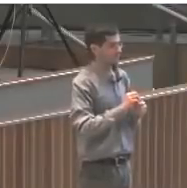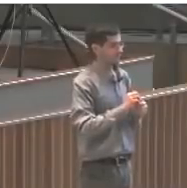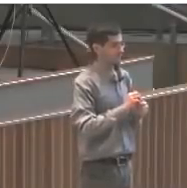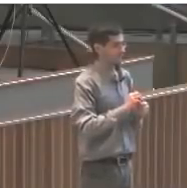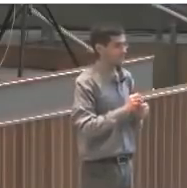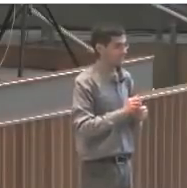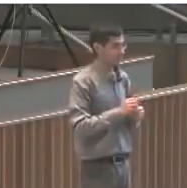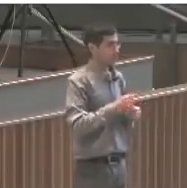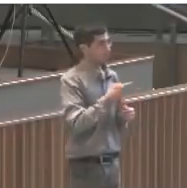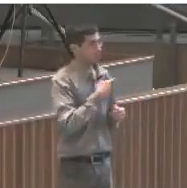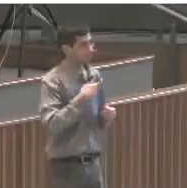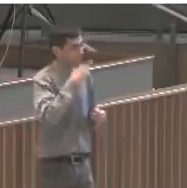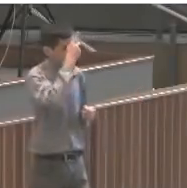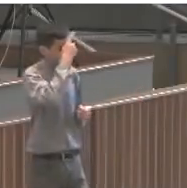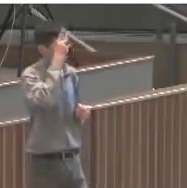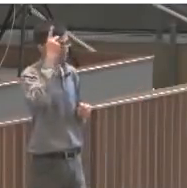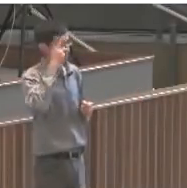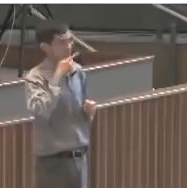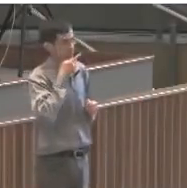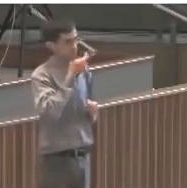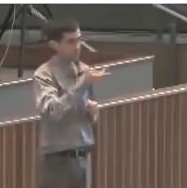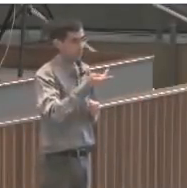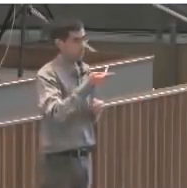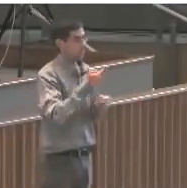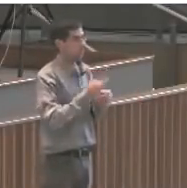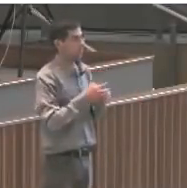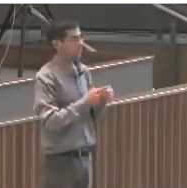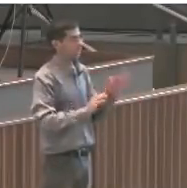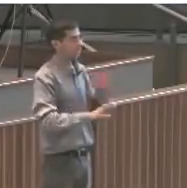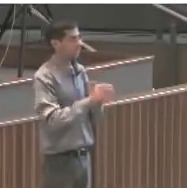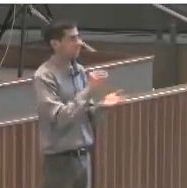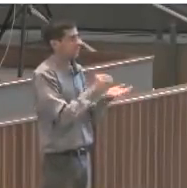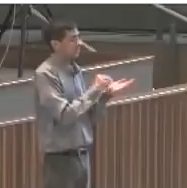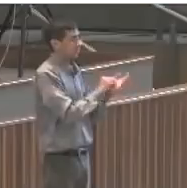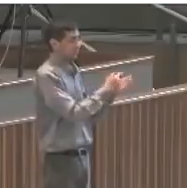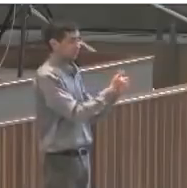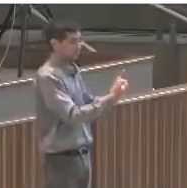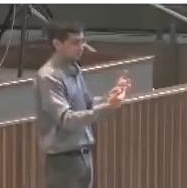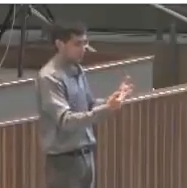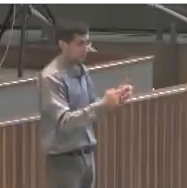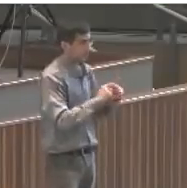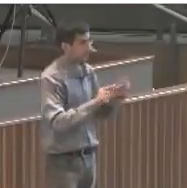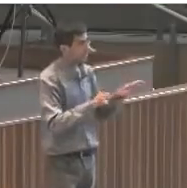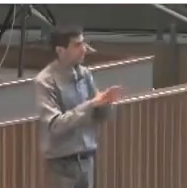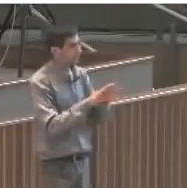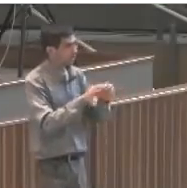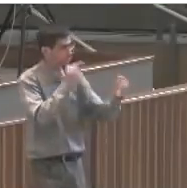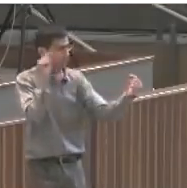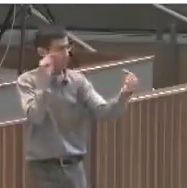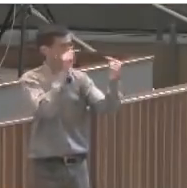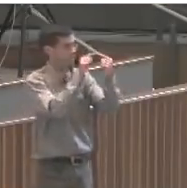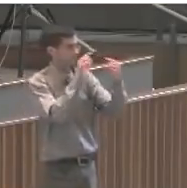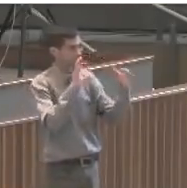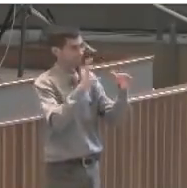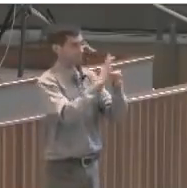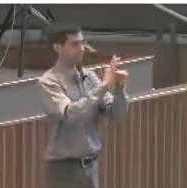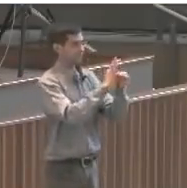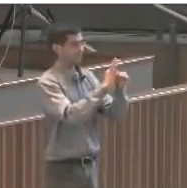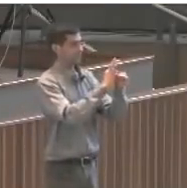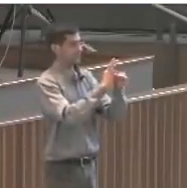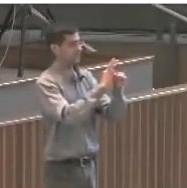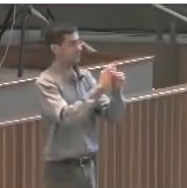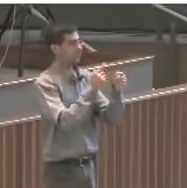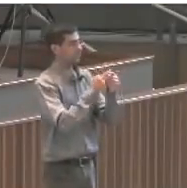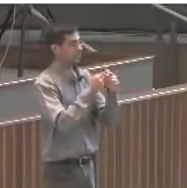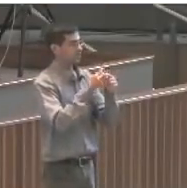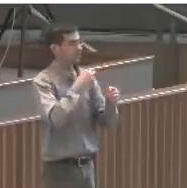a miséria ea missão nos une chegar até aquele lugar com a misericórdia